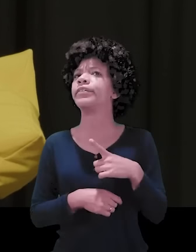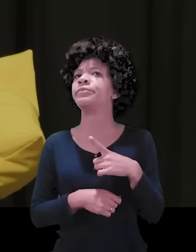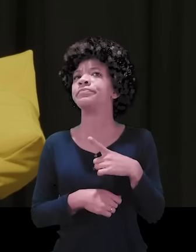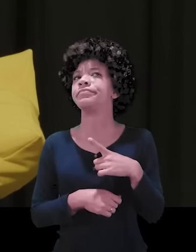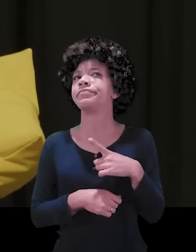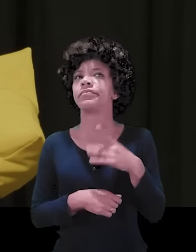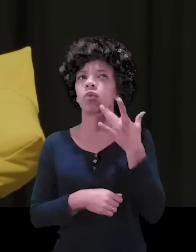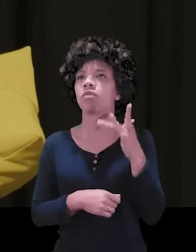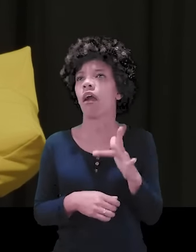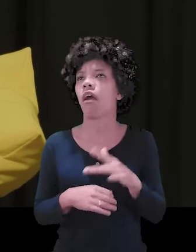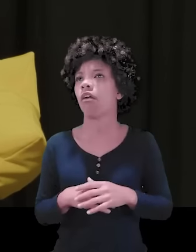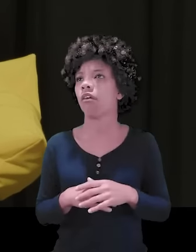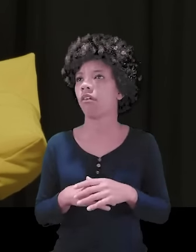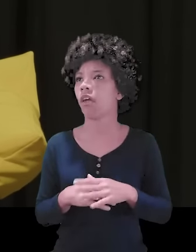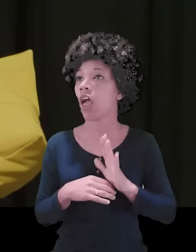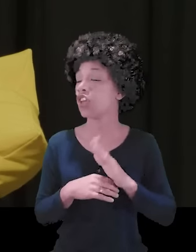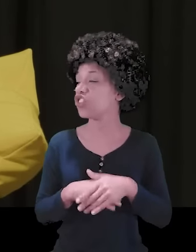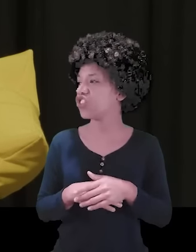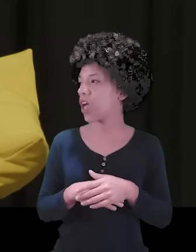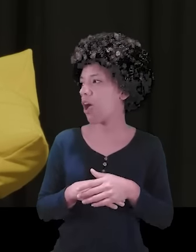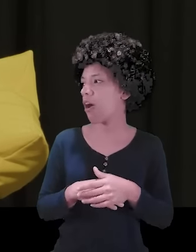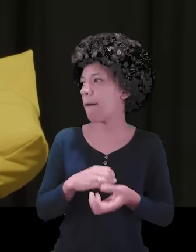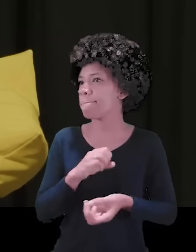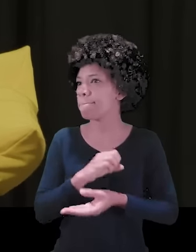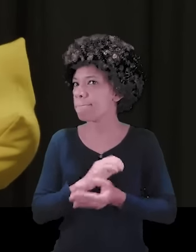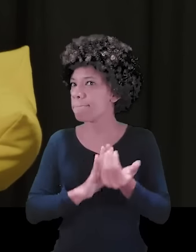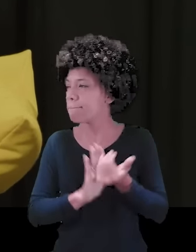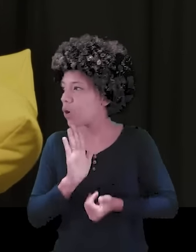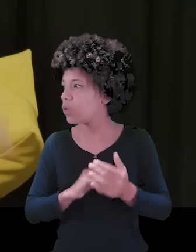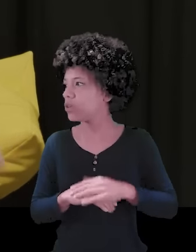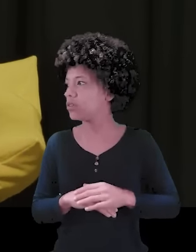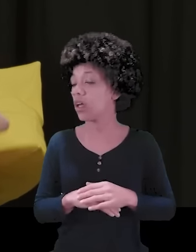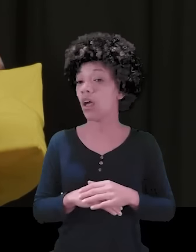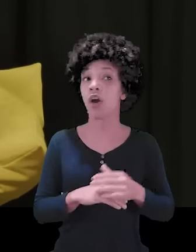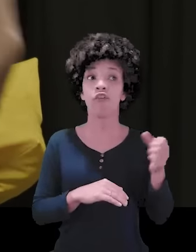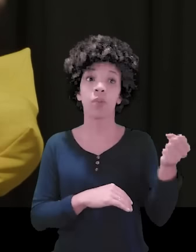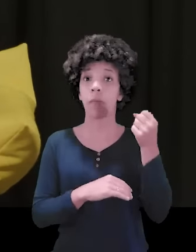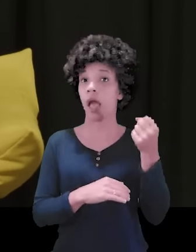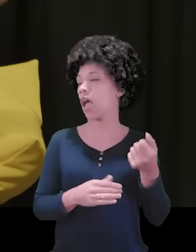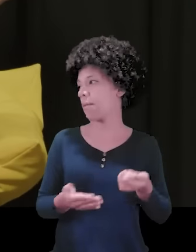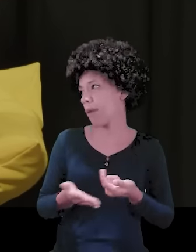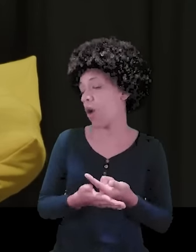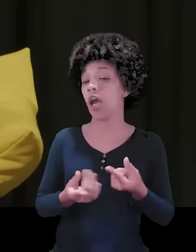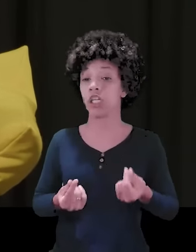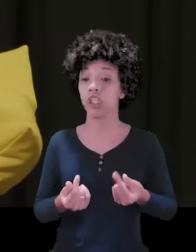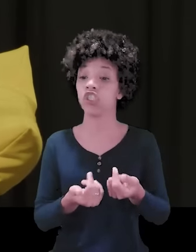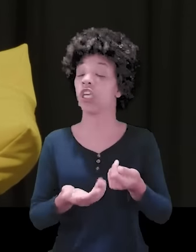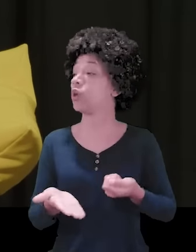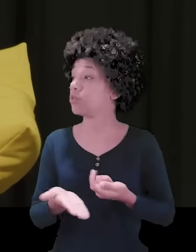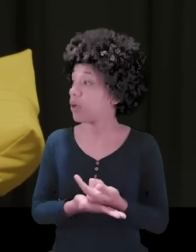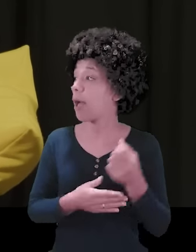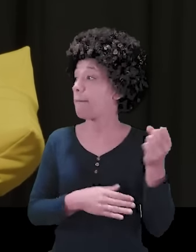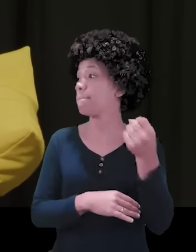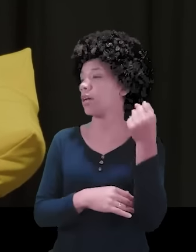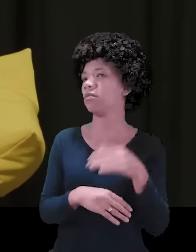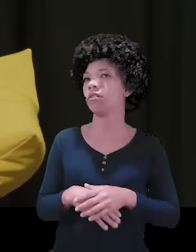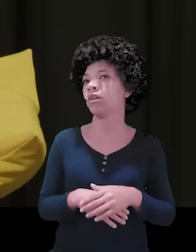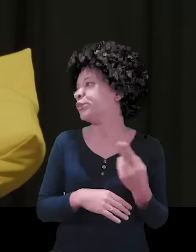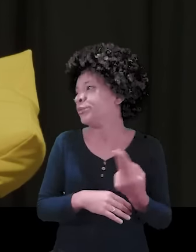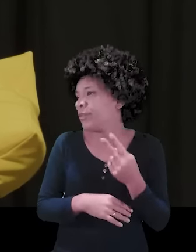o celular já sonegou imposto de alguma maneira foi no meu bar' e consumiu então aquele dinheiro que entrou no meu bar